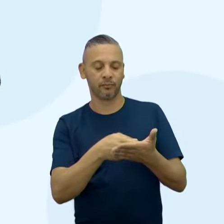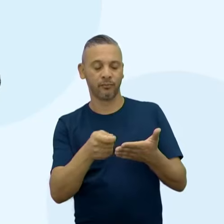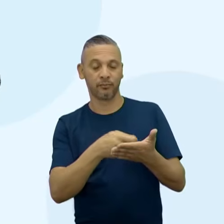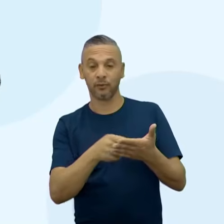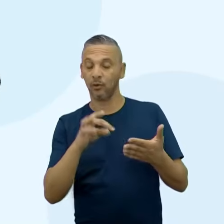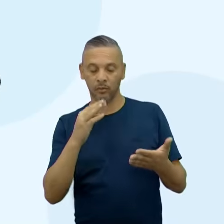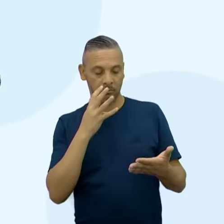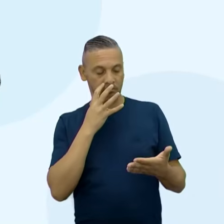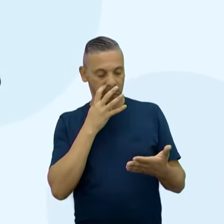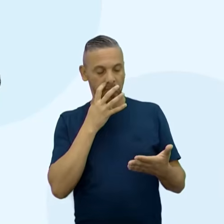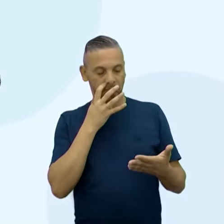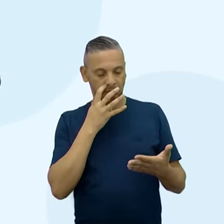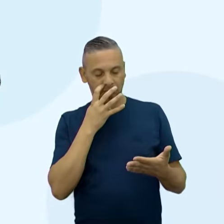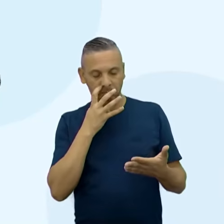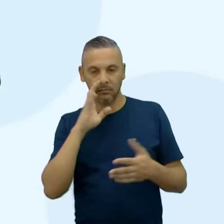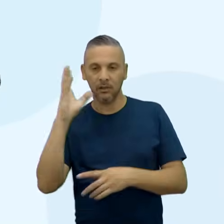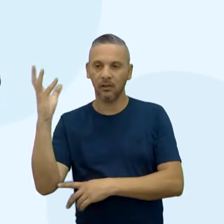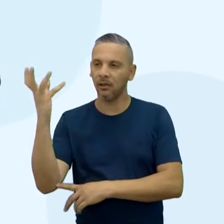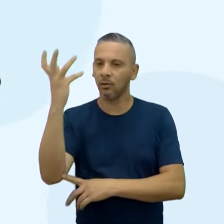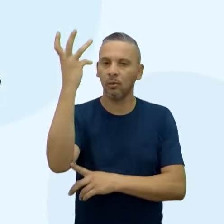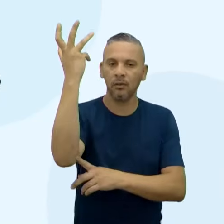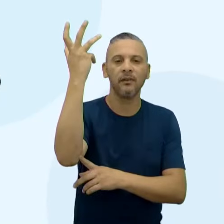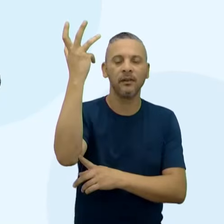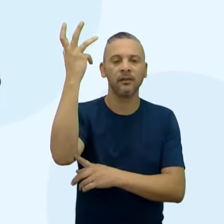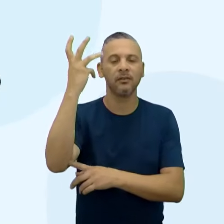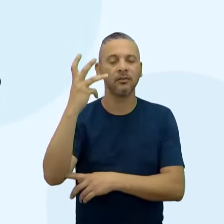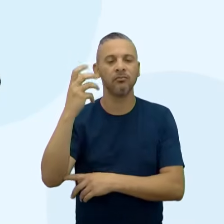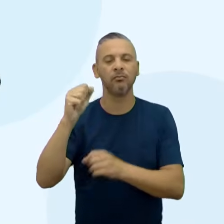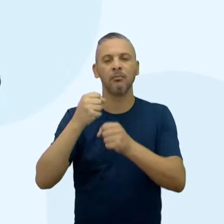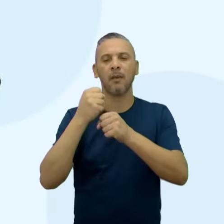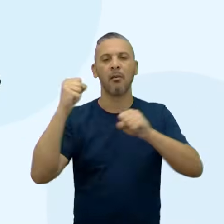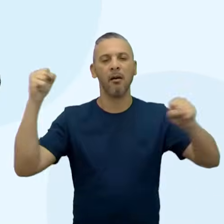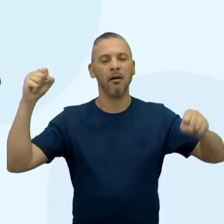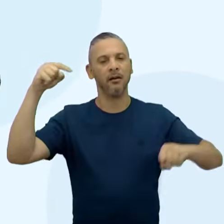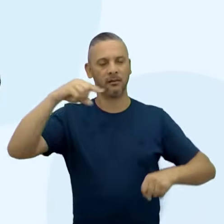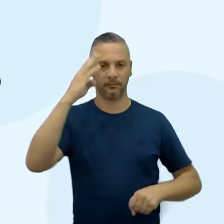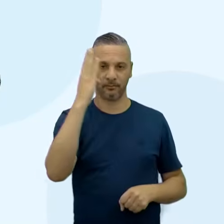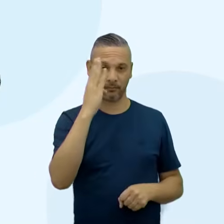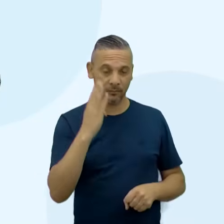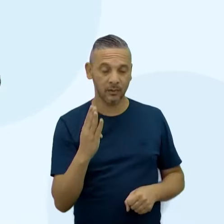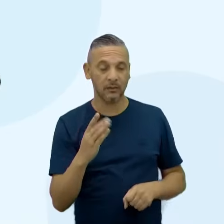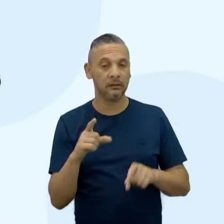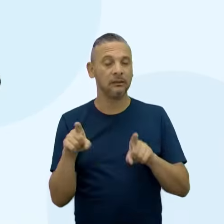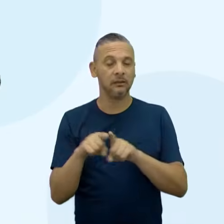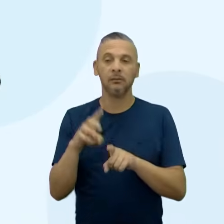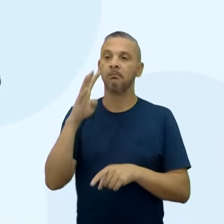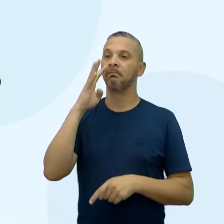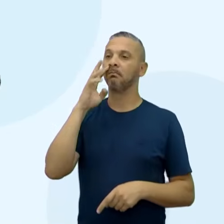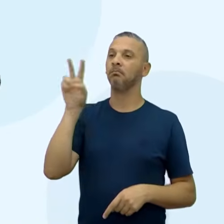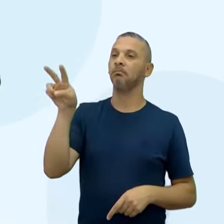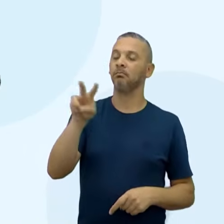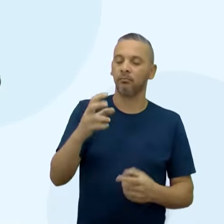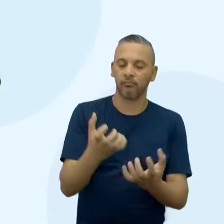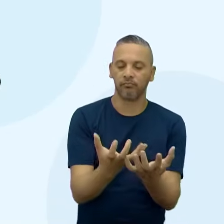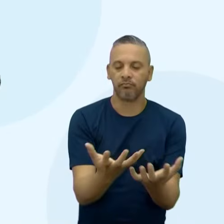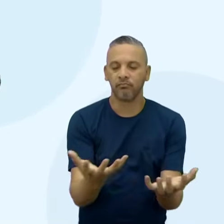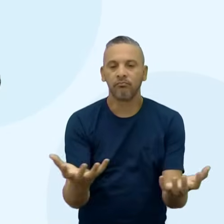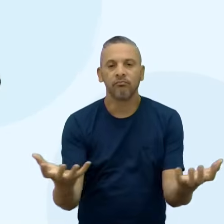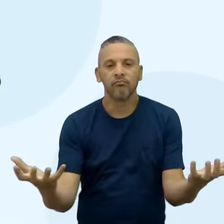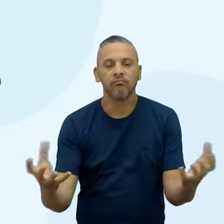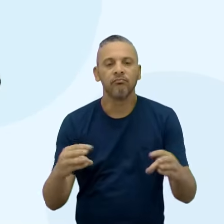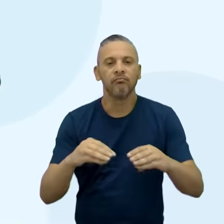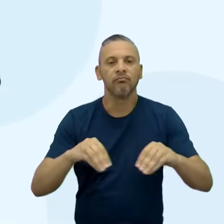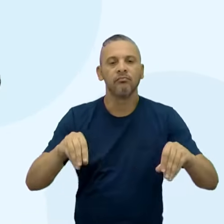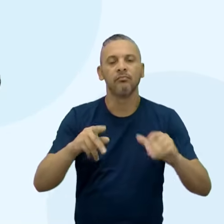então com a natureza, né, com a vastidão da natureza e também com a questão do solo do Brasil,